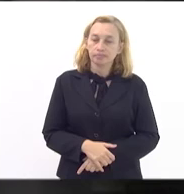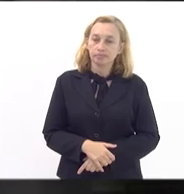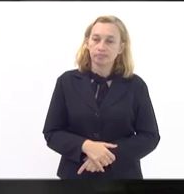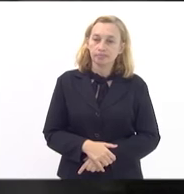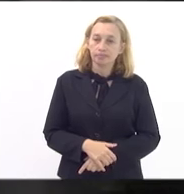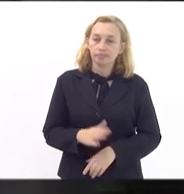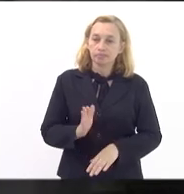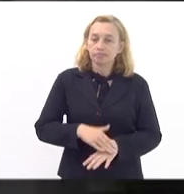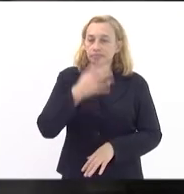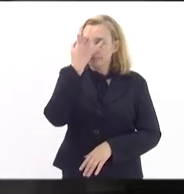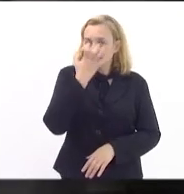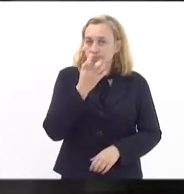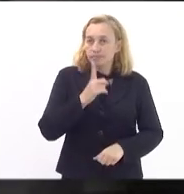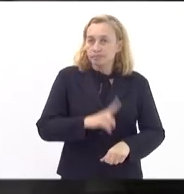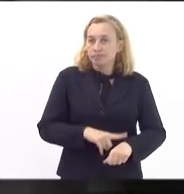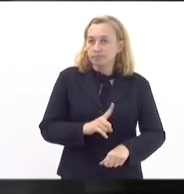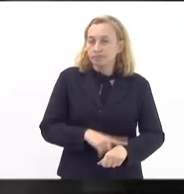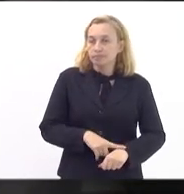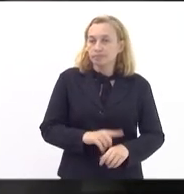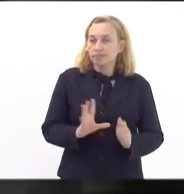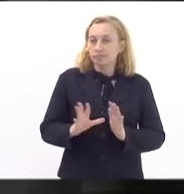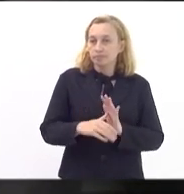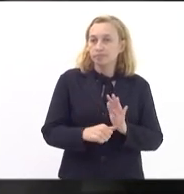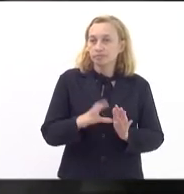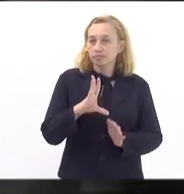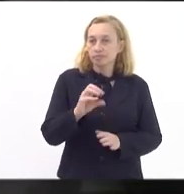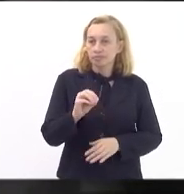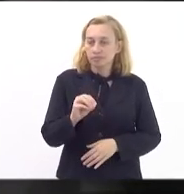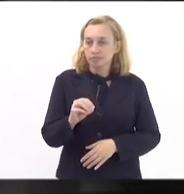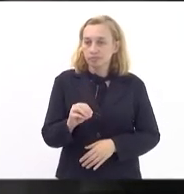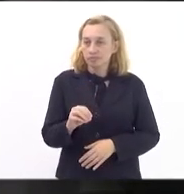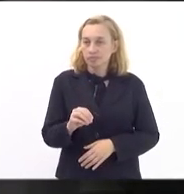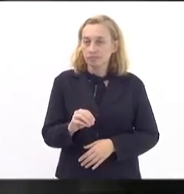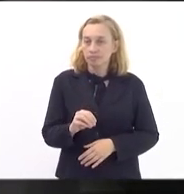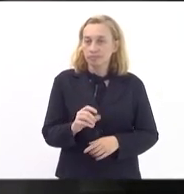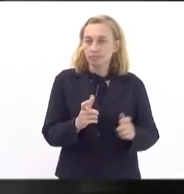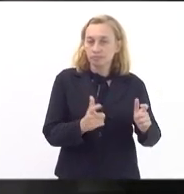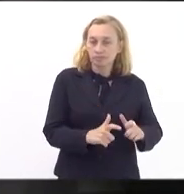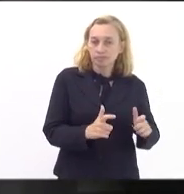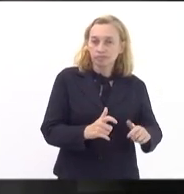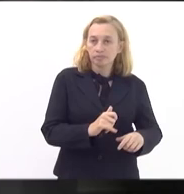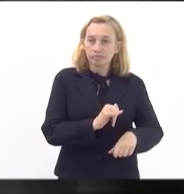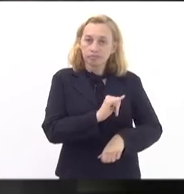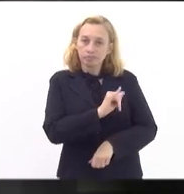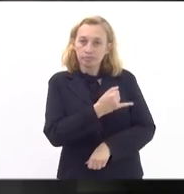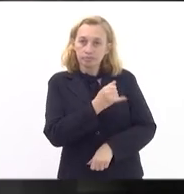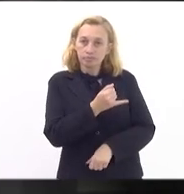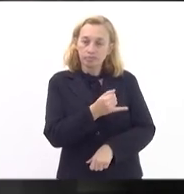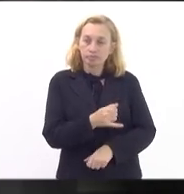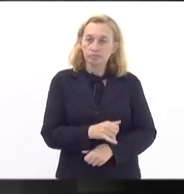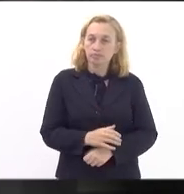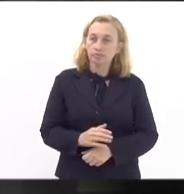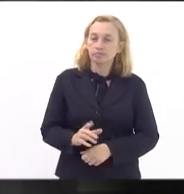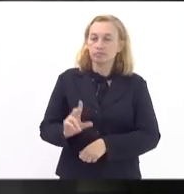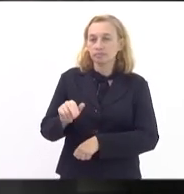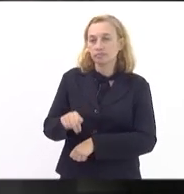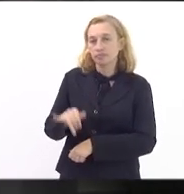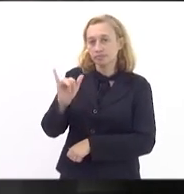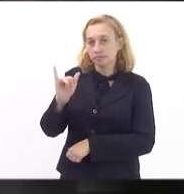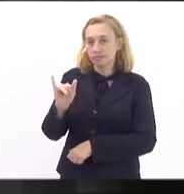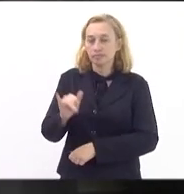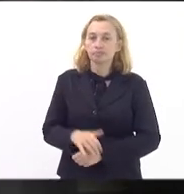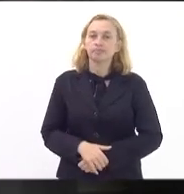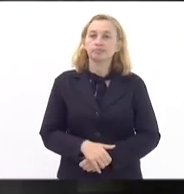é mais grave que havia no momento que era o roubo de cabos visualização na região de Japeri né entre Japeri e Nova Iguaçu